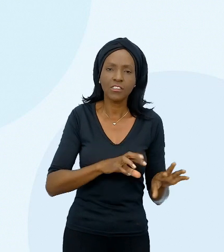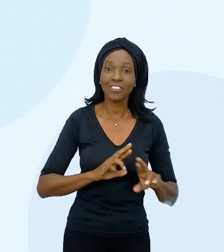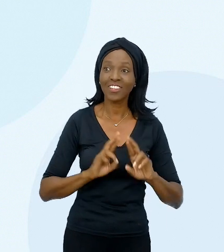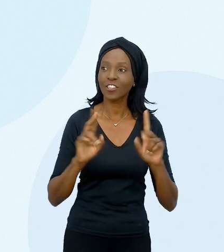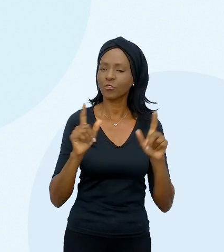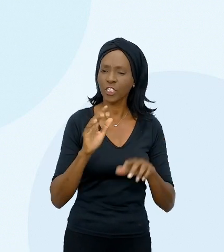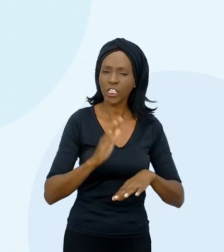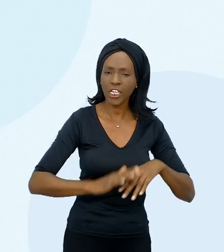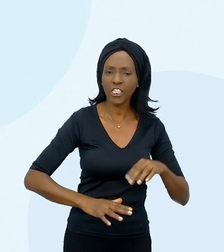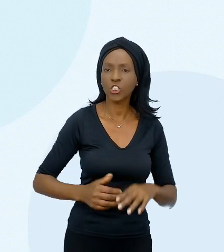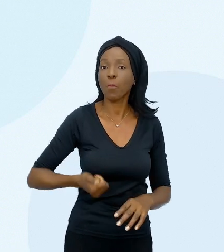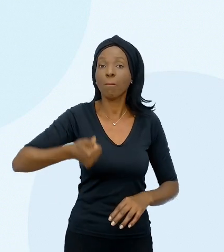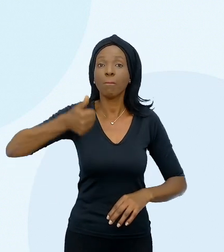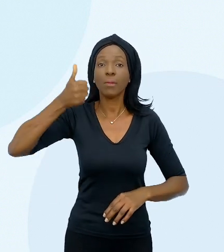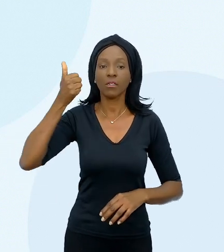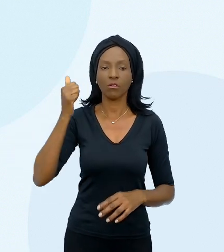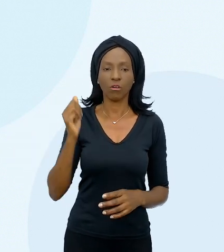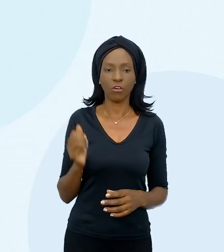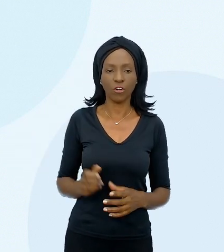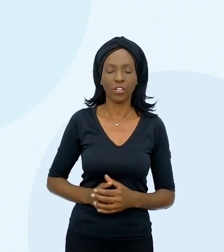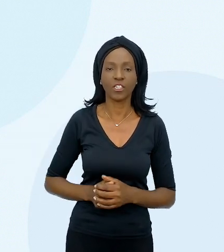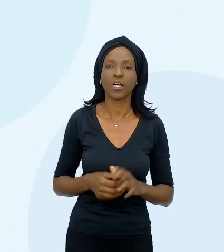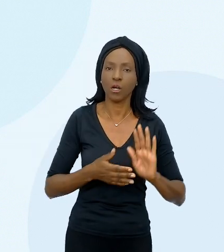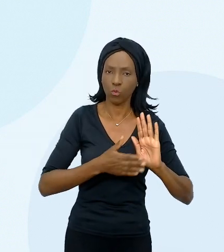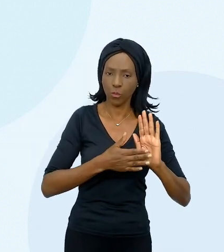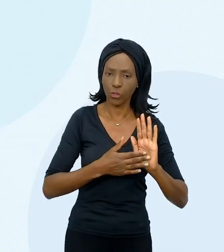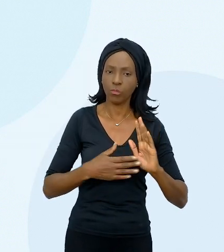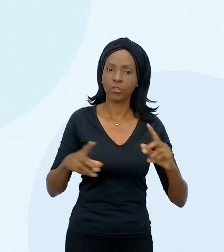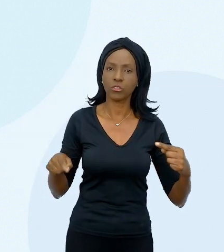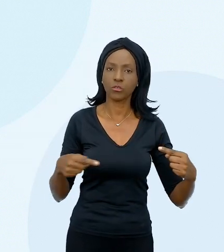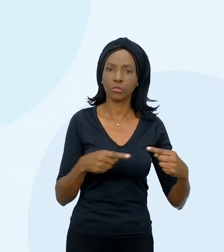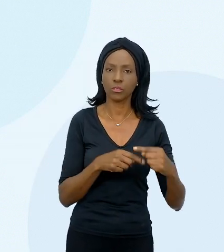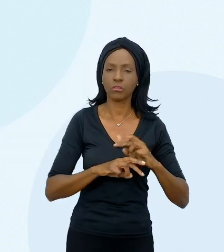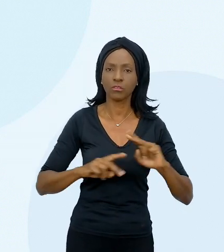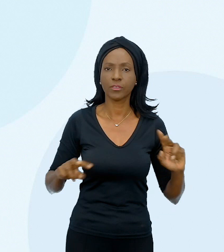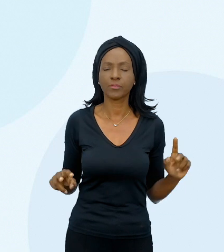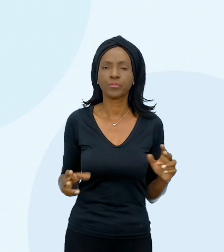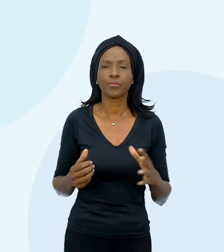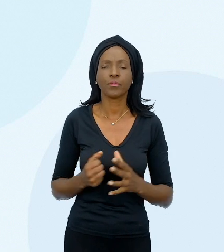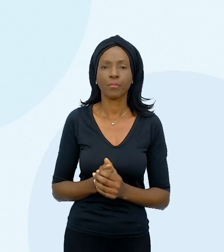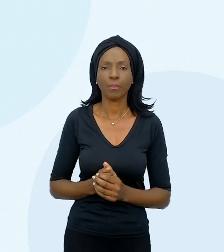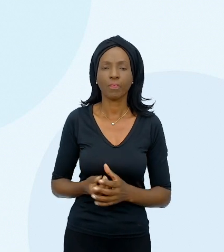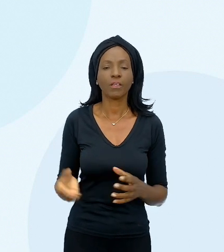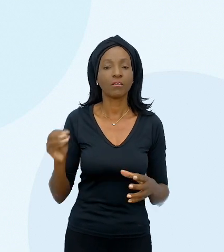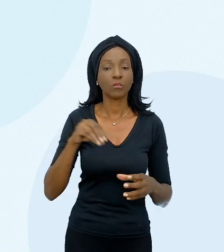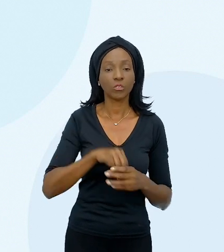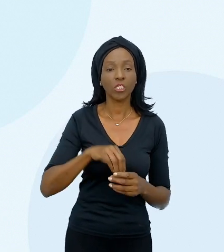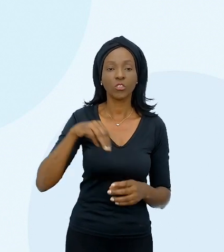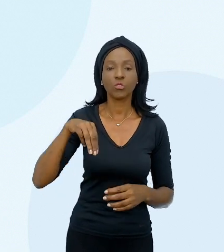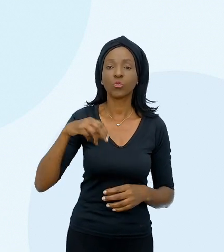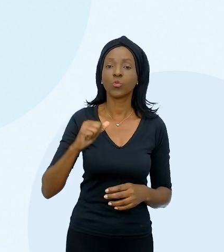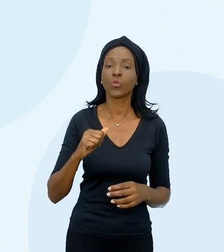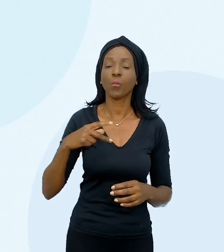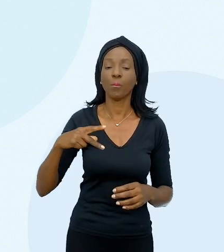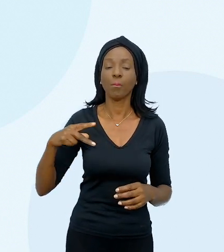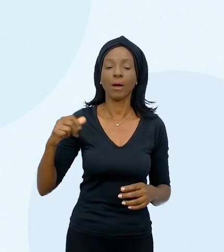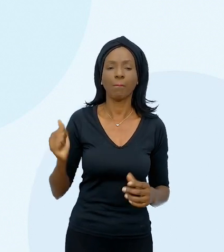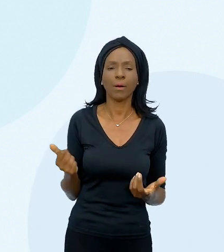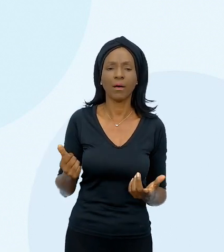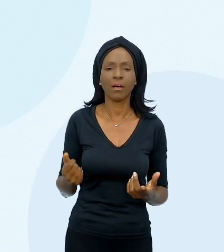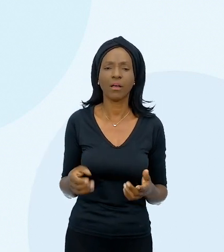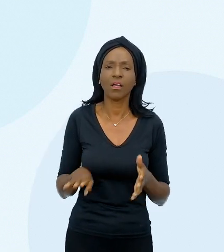É bem dinâmica, né? Como a proposta dos objetivos. Então, vamos lá. Dentro do mapa, onde essas metodologias